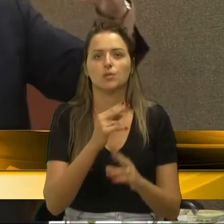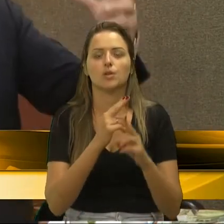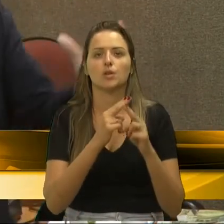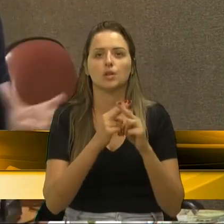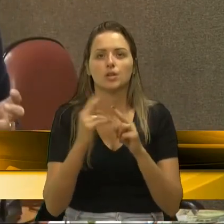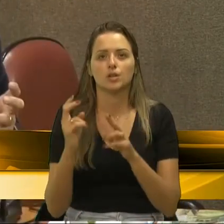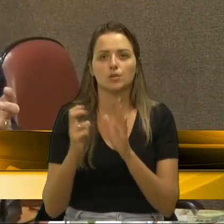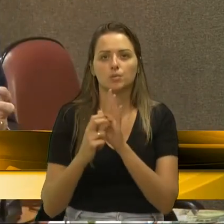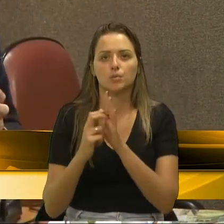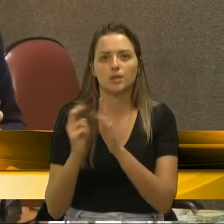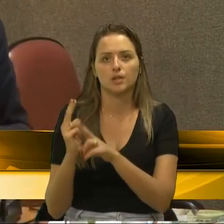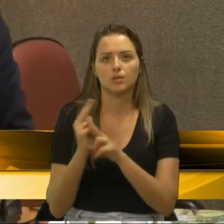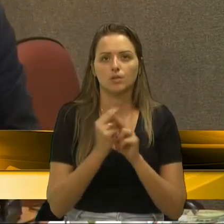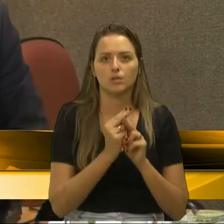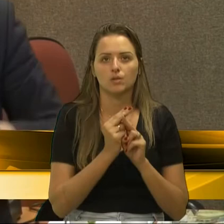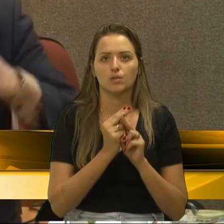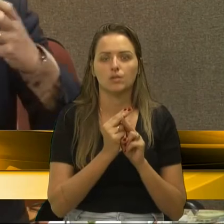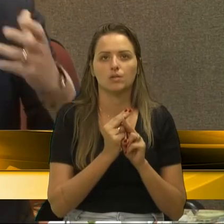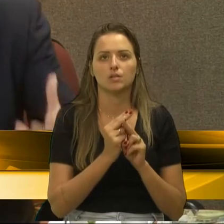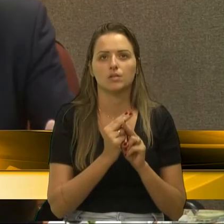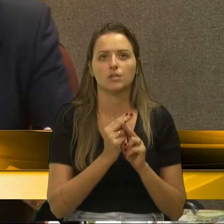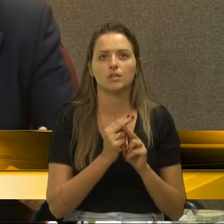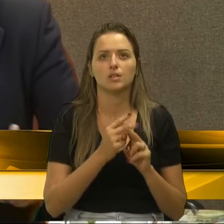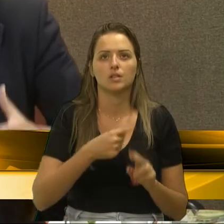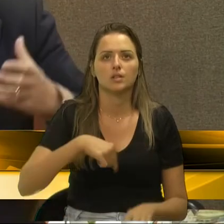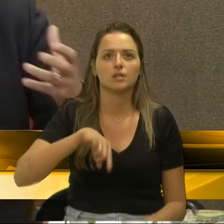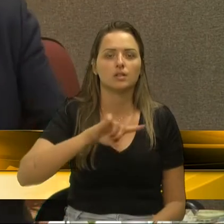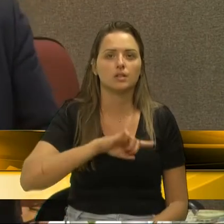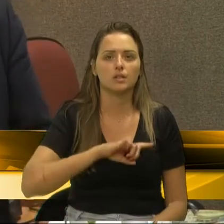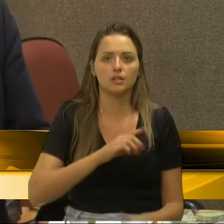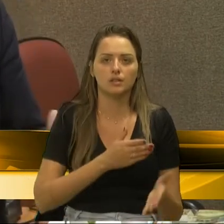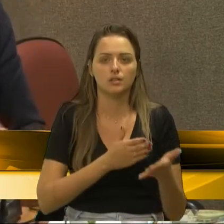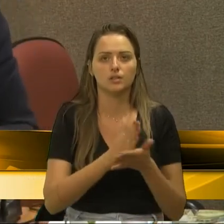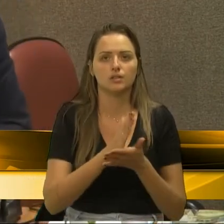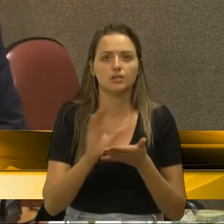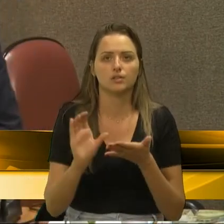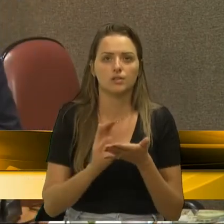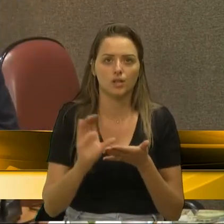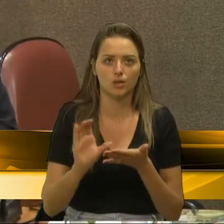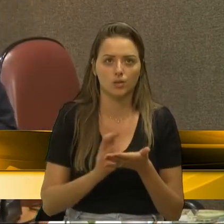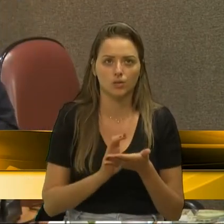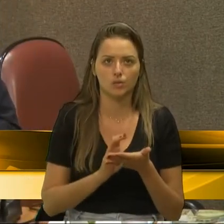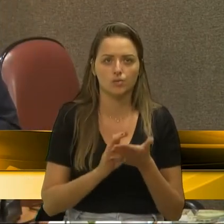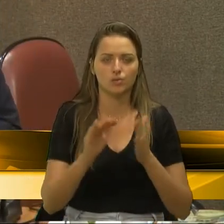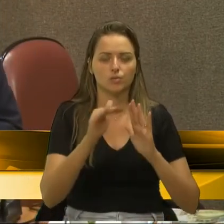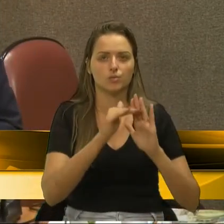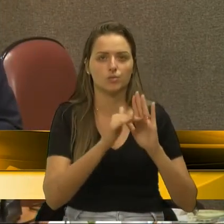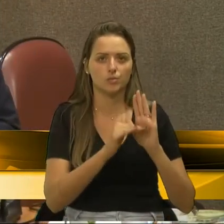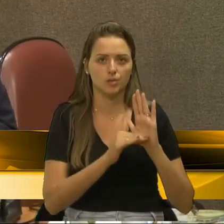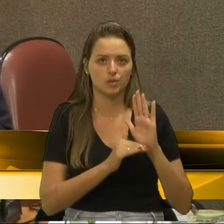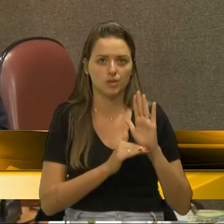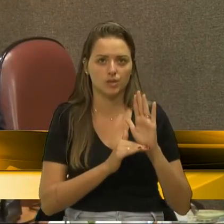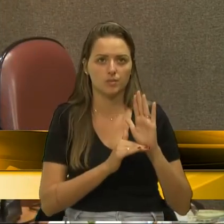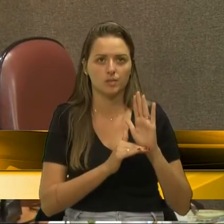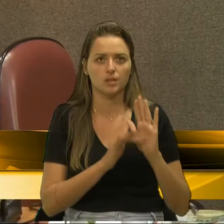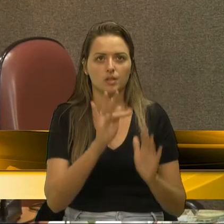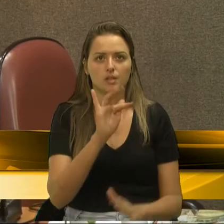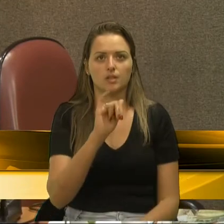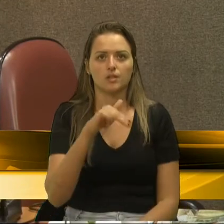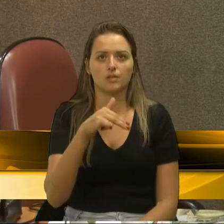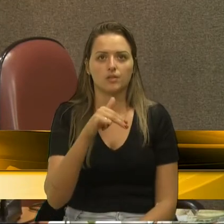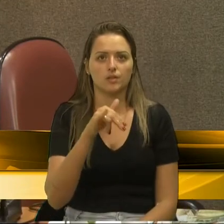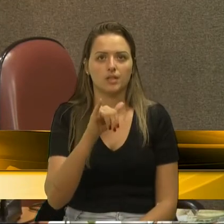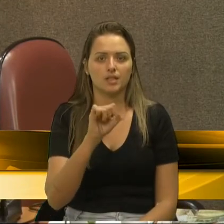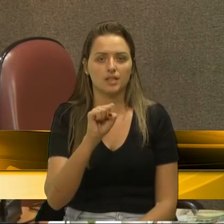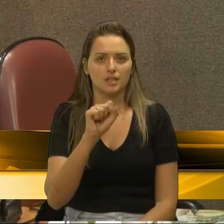se modifique para que se aproveite também os recursos deste programa chamado FINISA, que é o